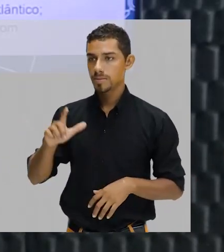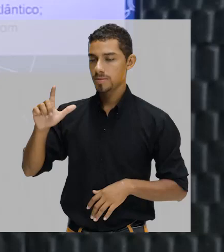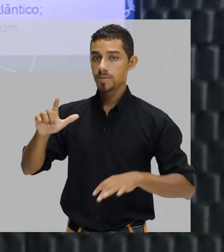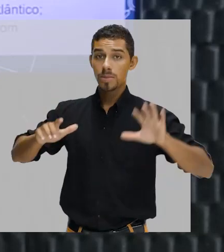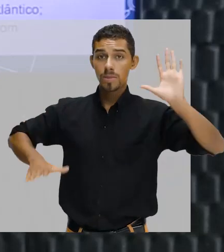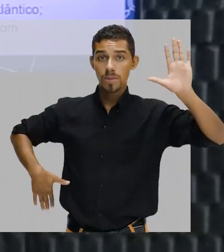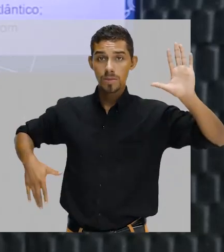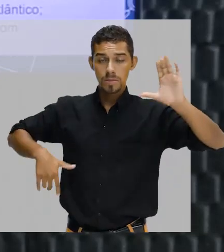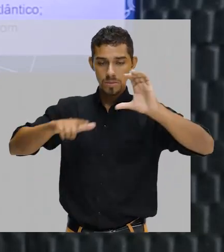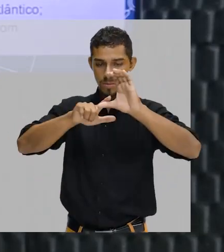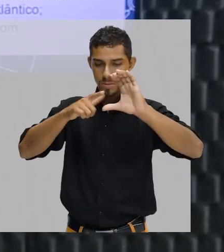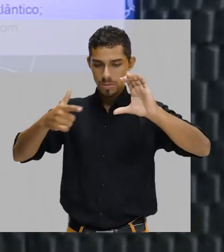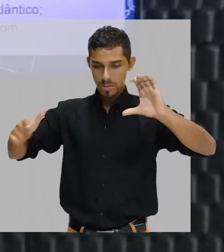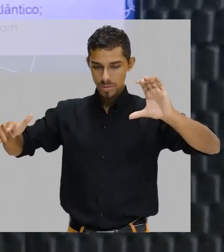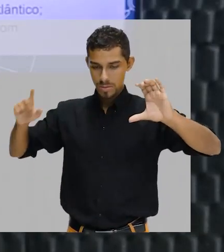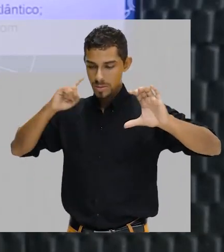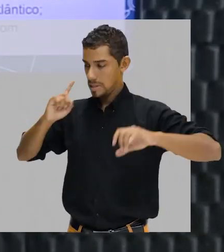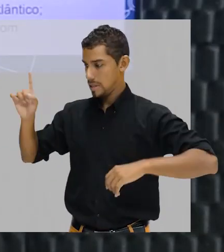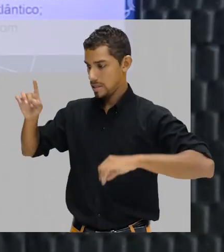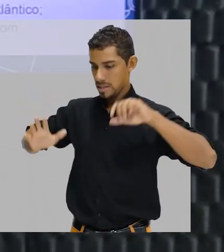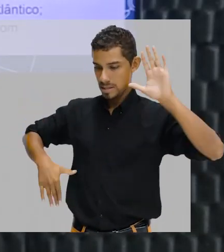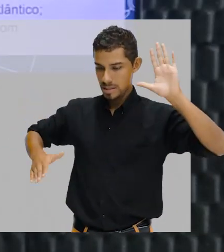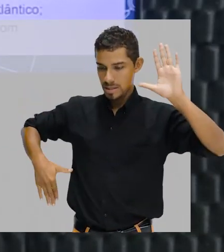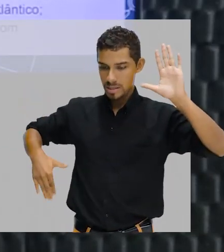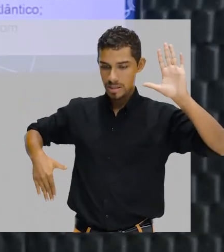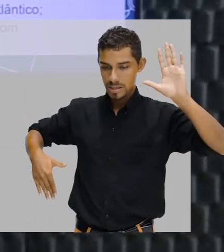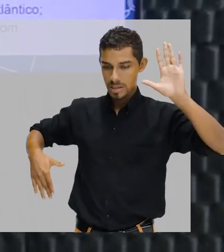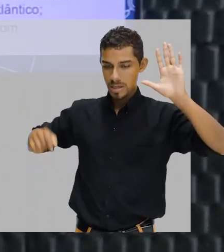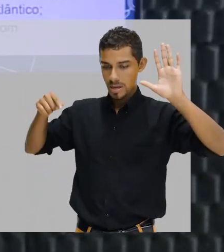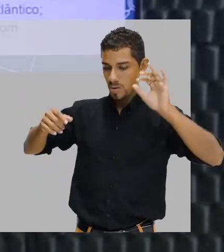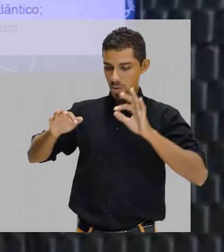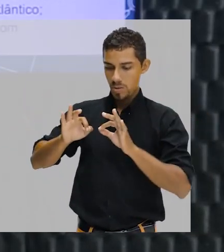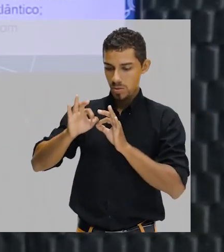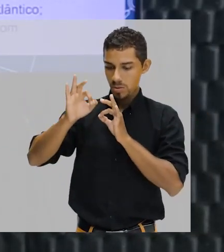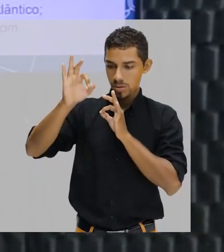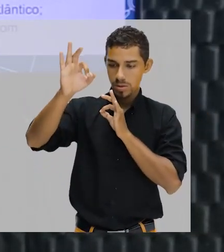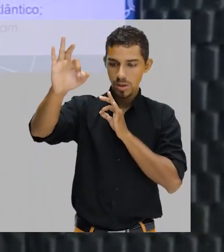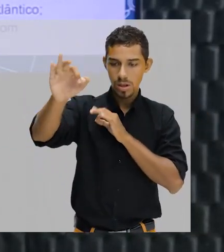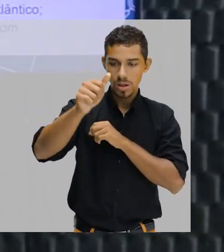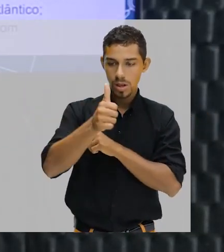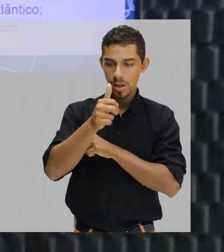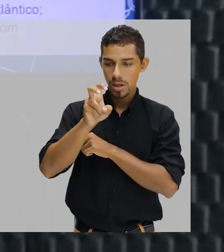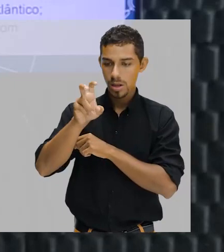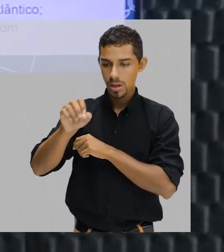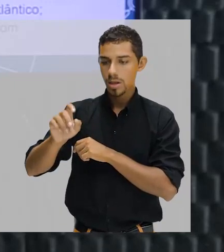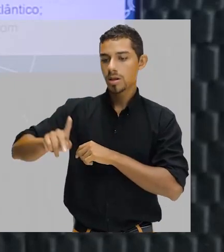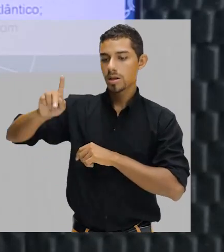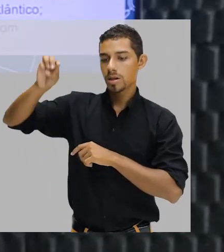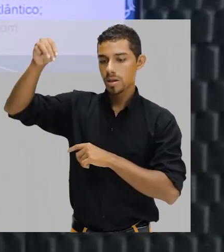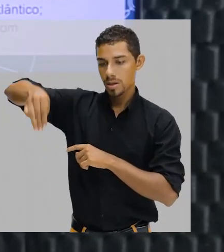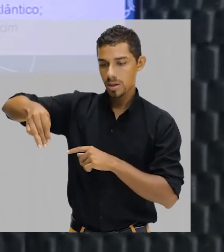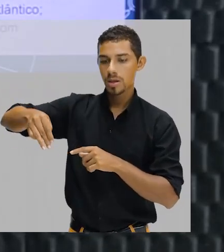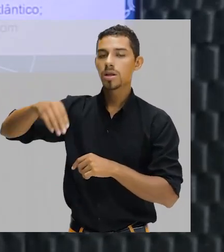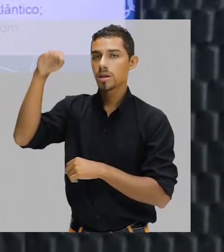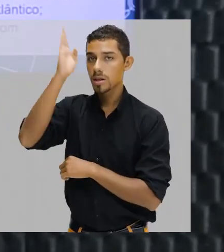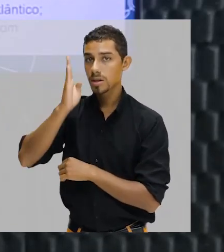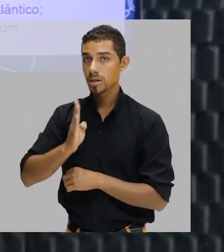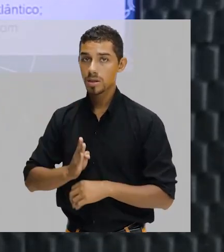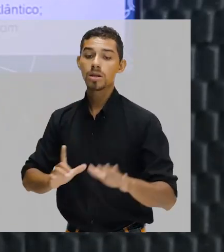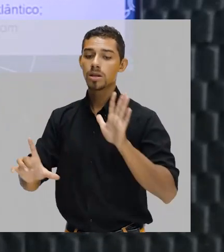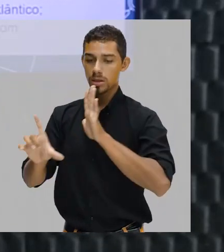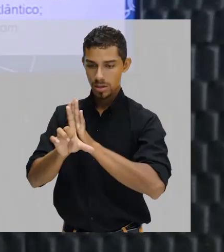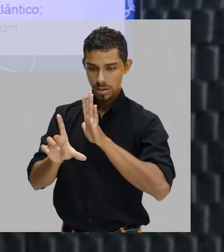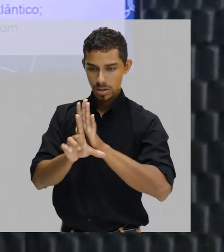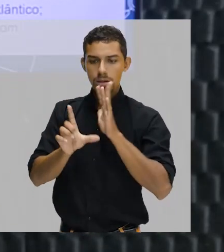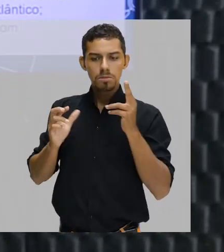Estou aqui na areia. Daqui onde eu tô, começou o mar, até mais 150 quilômetros, tudo é Brasil, galera, tá certo? Ou seja, as leis ali